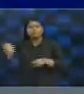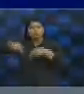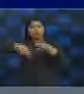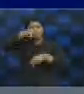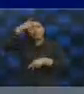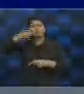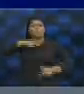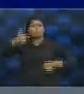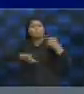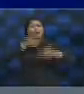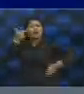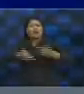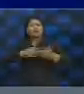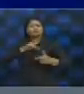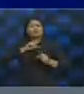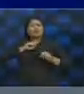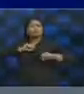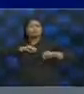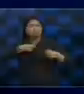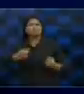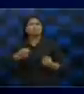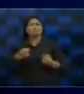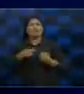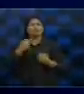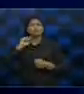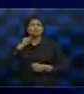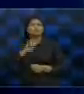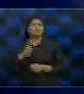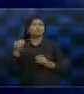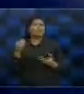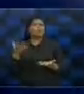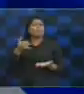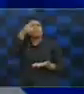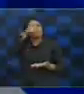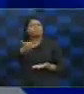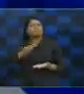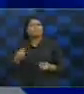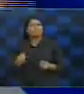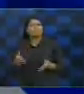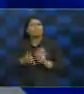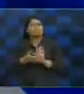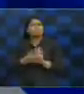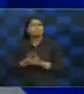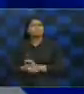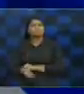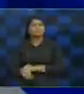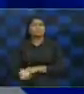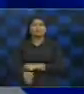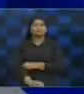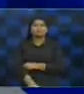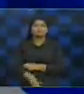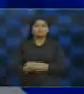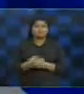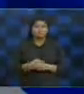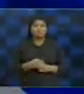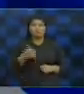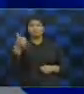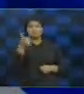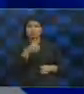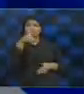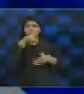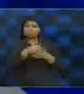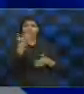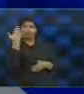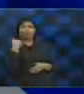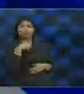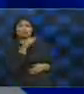simples, nos órgãos de restrição ao crédito? 2 minutos. No primeiro turno, o candidato Marcelo perdeu